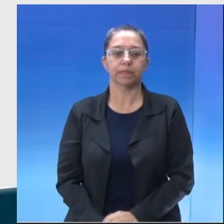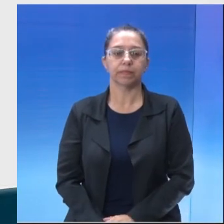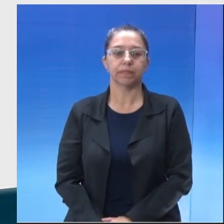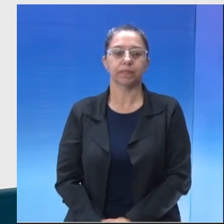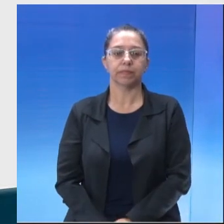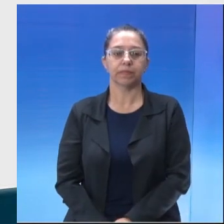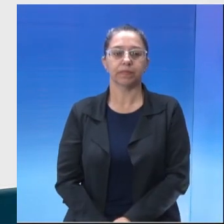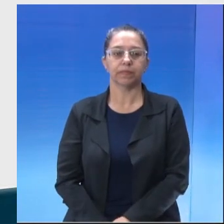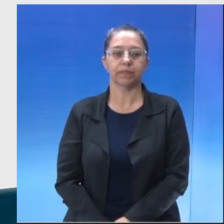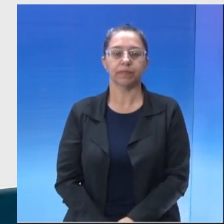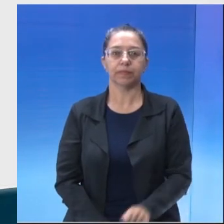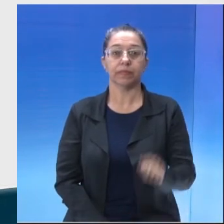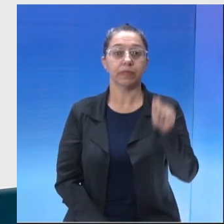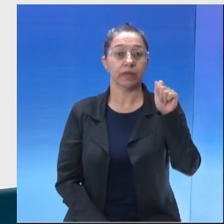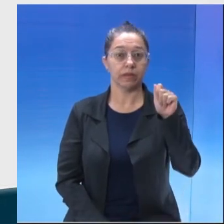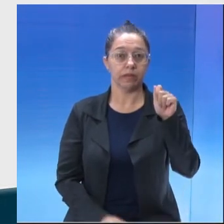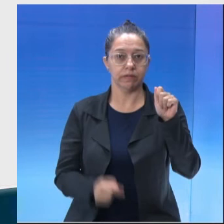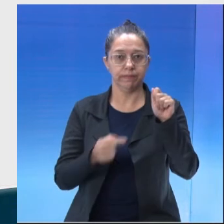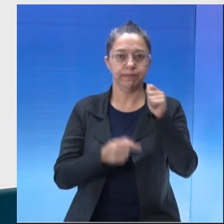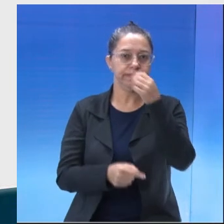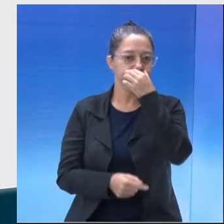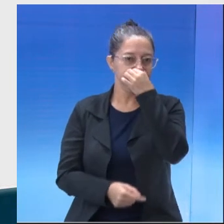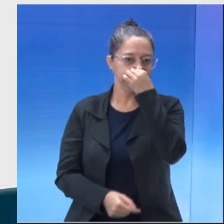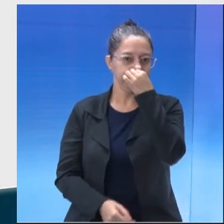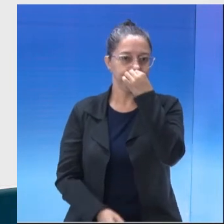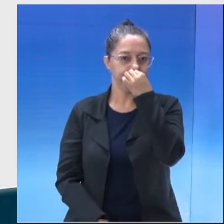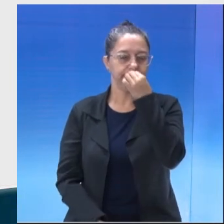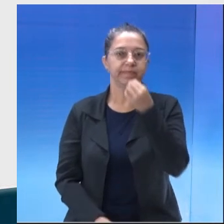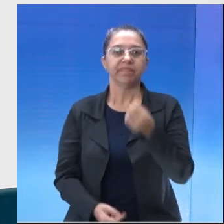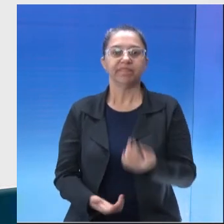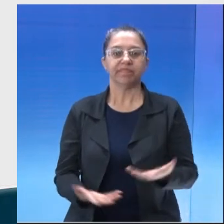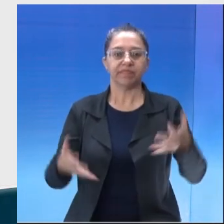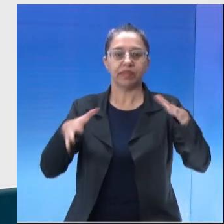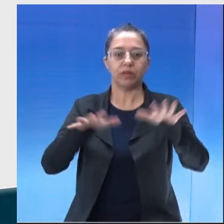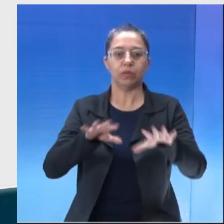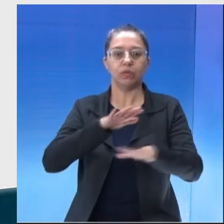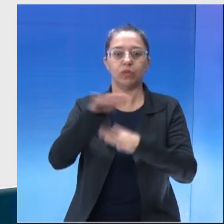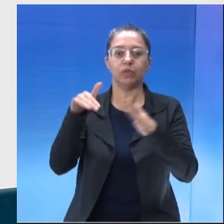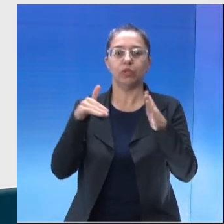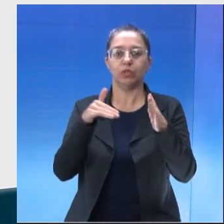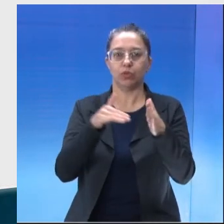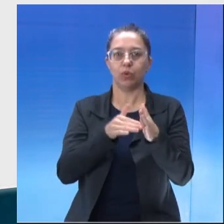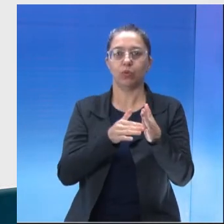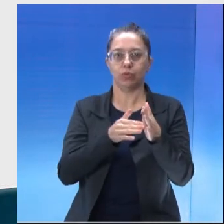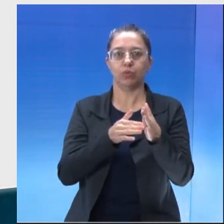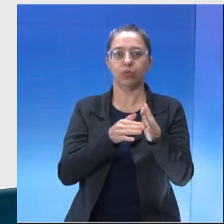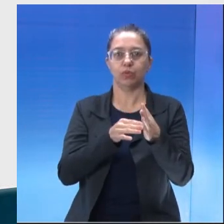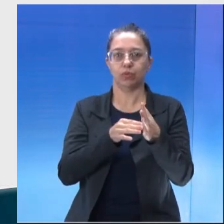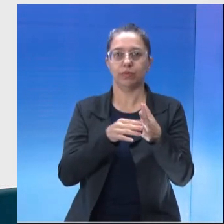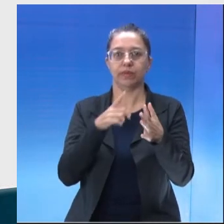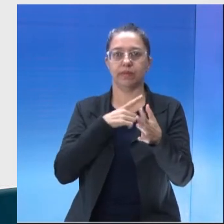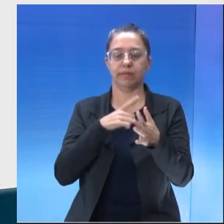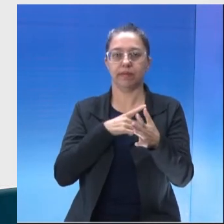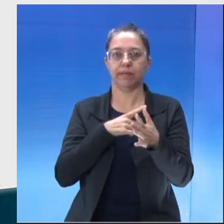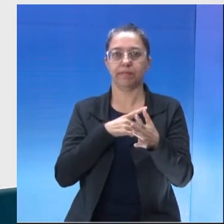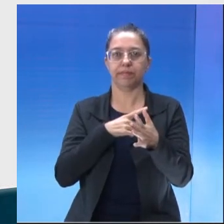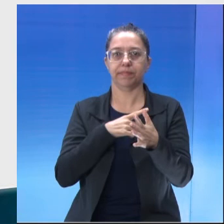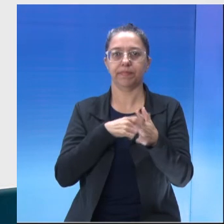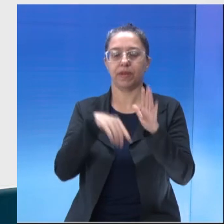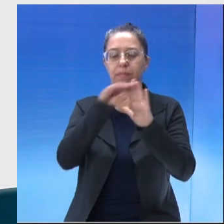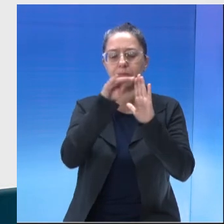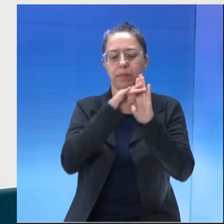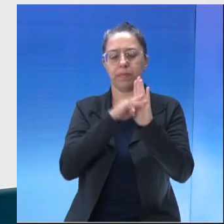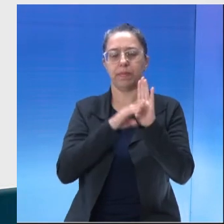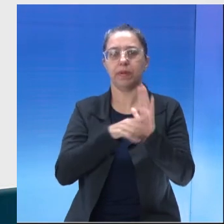Essa estratégia que ela utilizou é para atingir o fim de inclusão de todos na Agenda 2030? Não, né, gente?